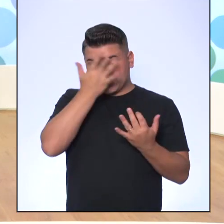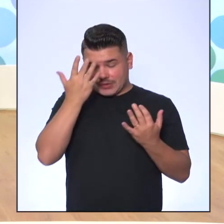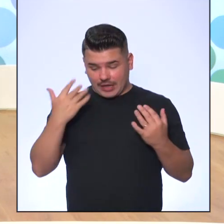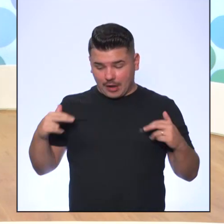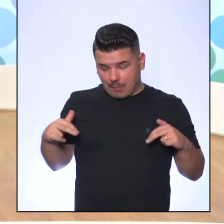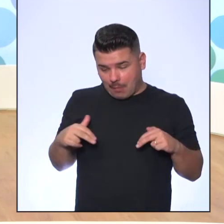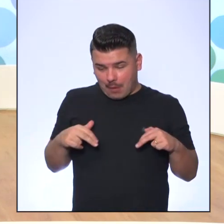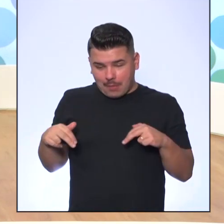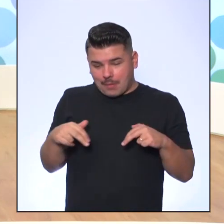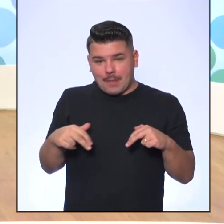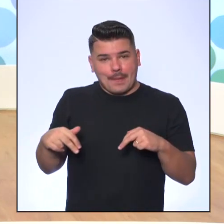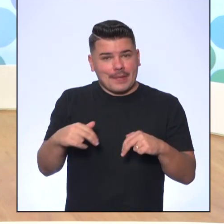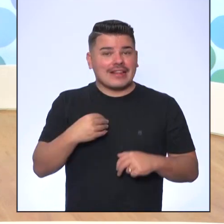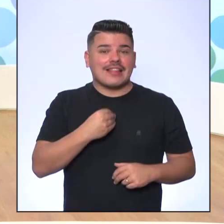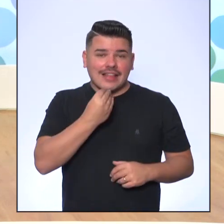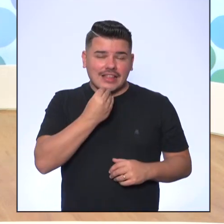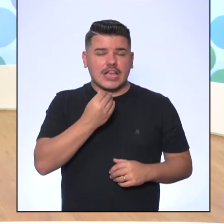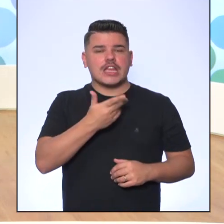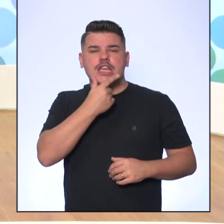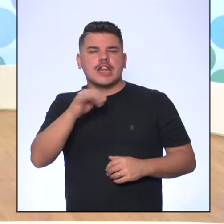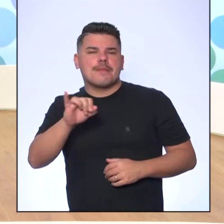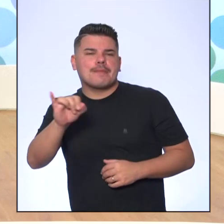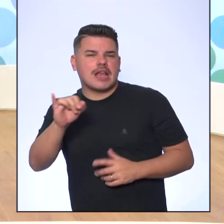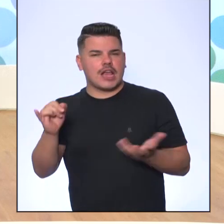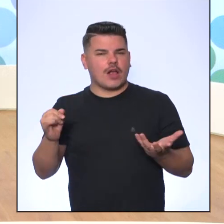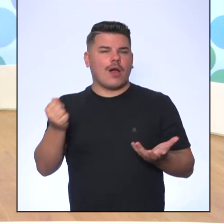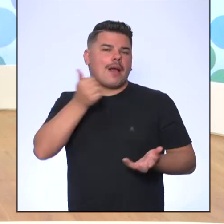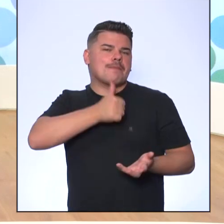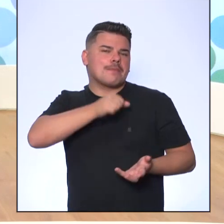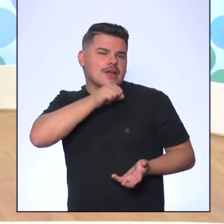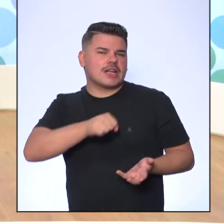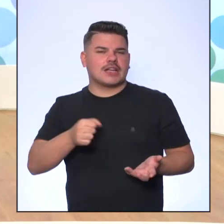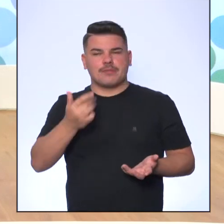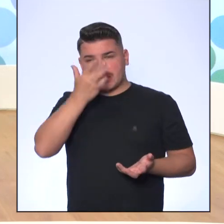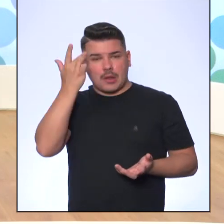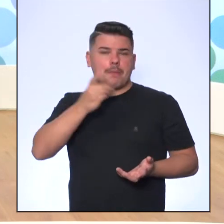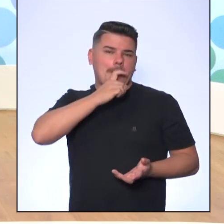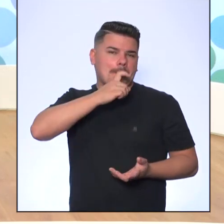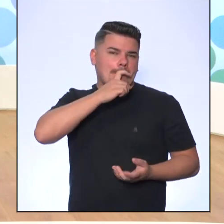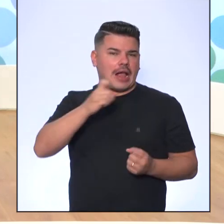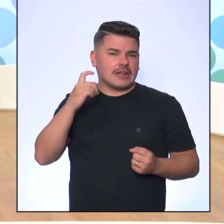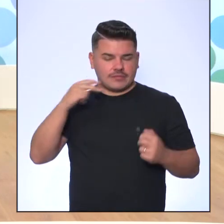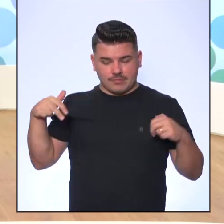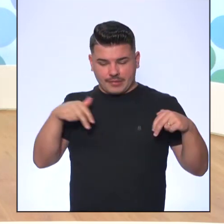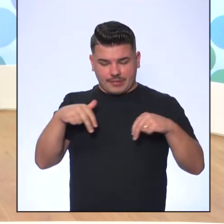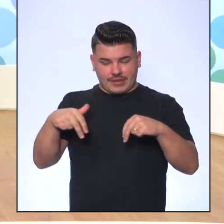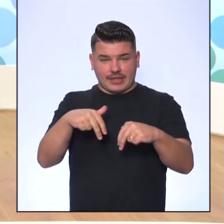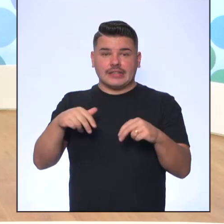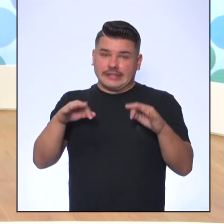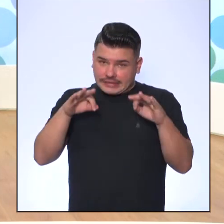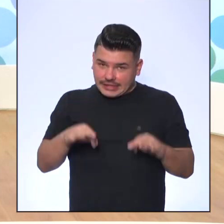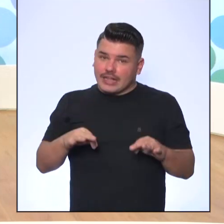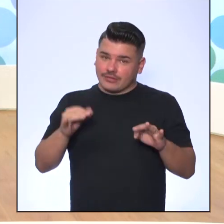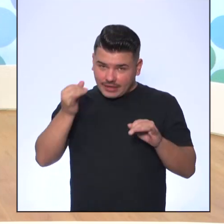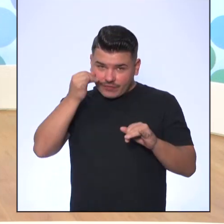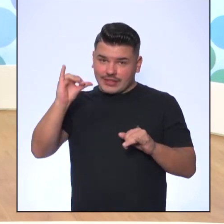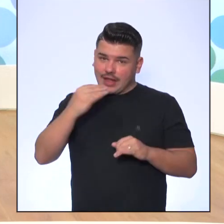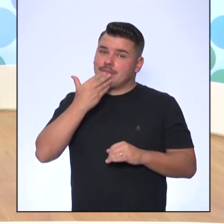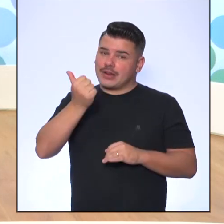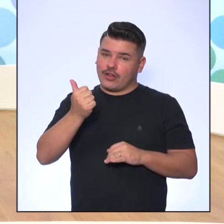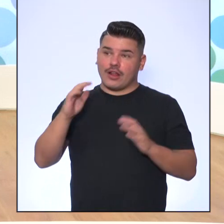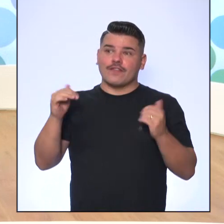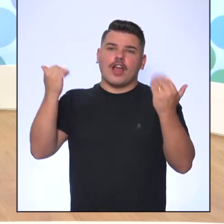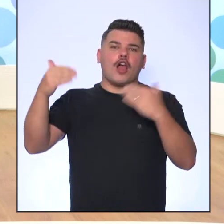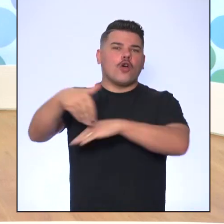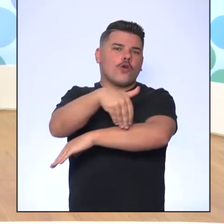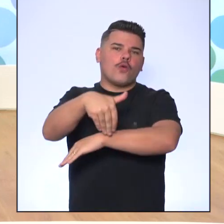aí, pode tentar ver se vocês têm irmãos, no caso sua mãe, seu responsável. Não é aconselhável, né, principalmente fazer isso na rua